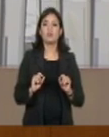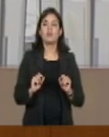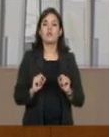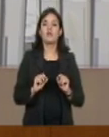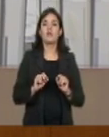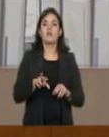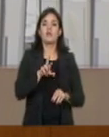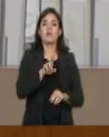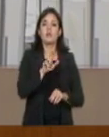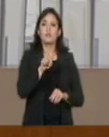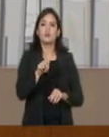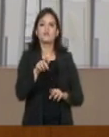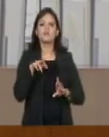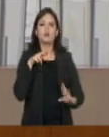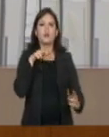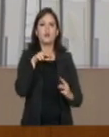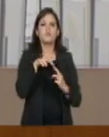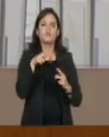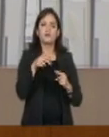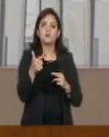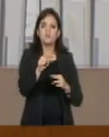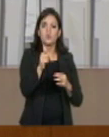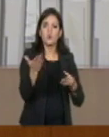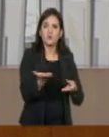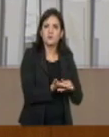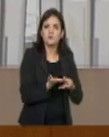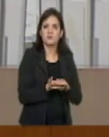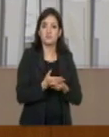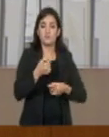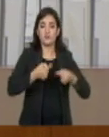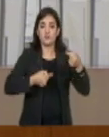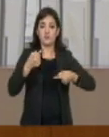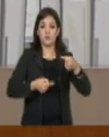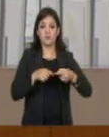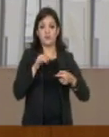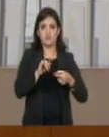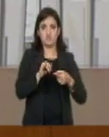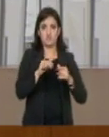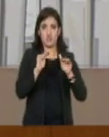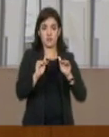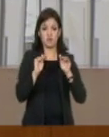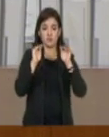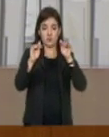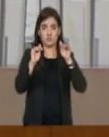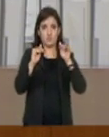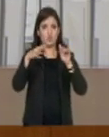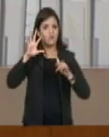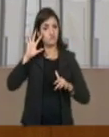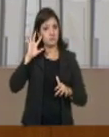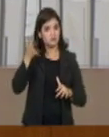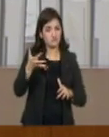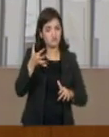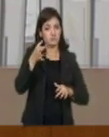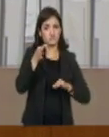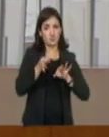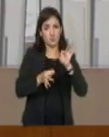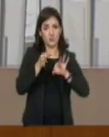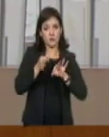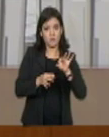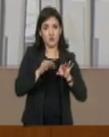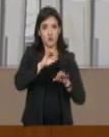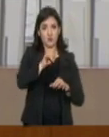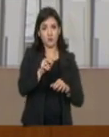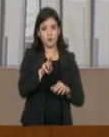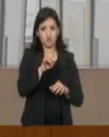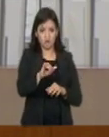no sentido de se discutir se a soberania dos veredictos do Tribunal do Júri, prevista